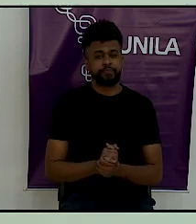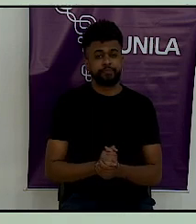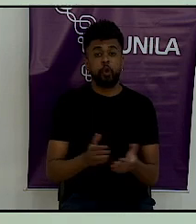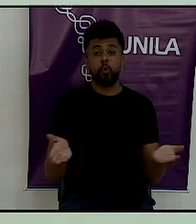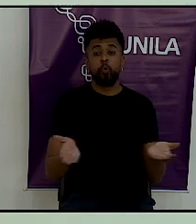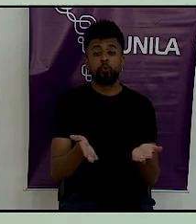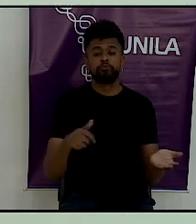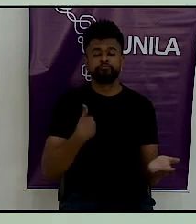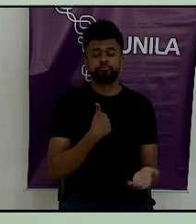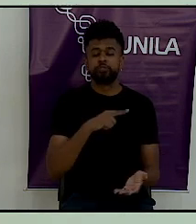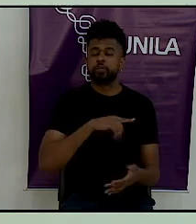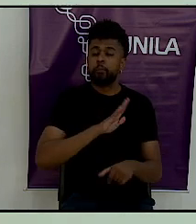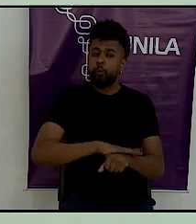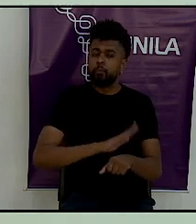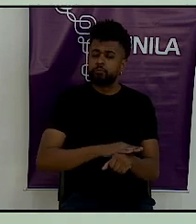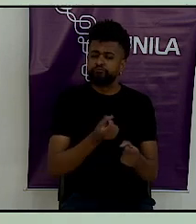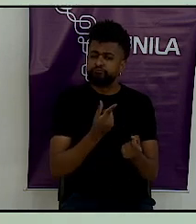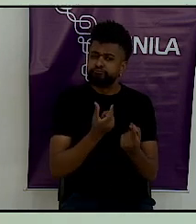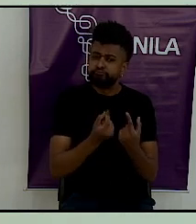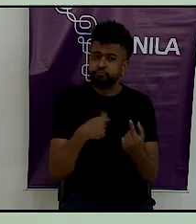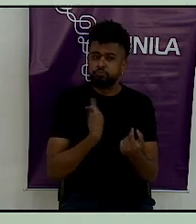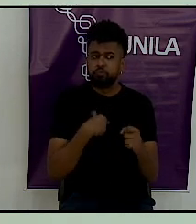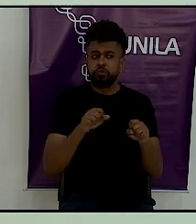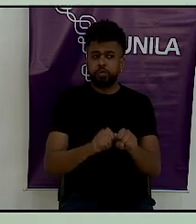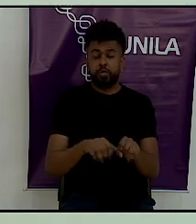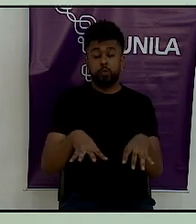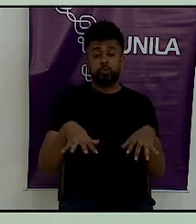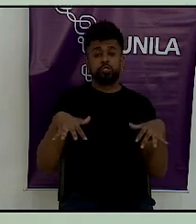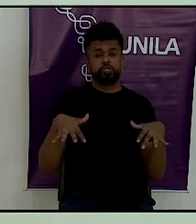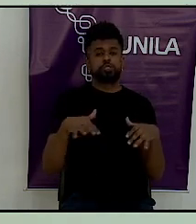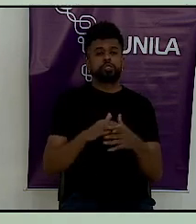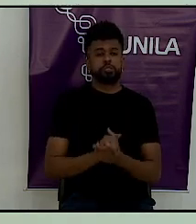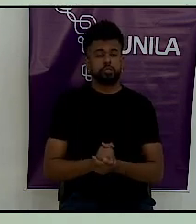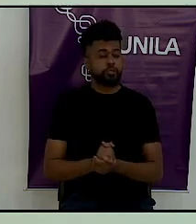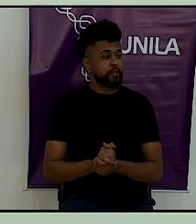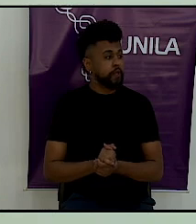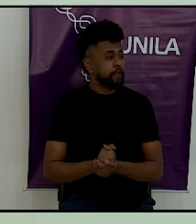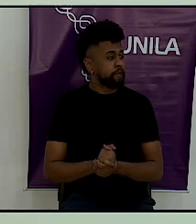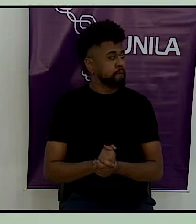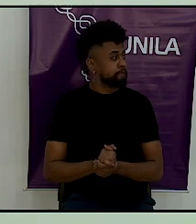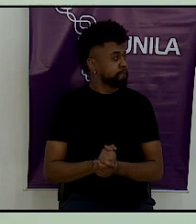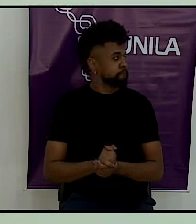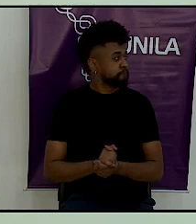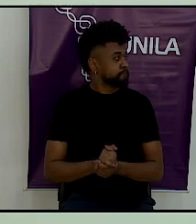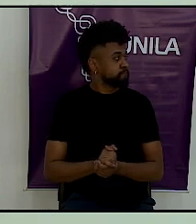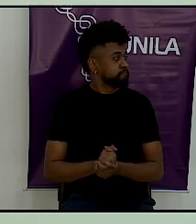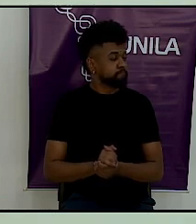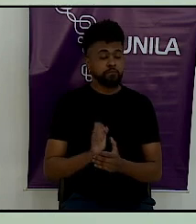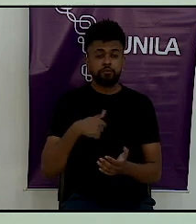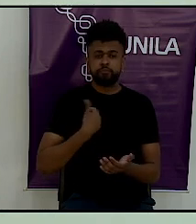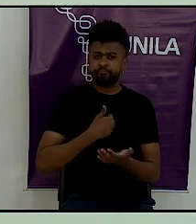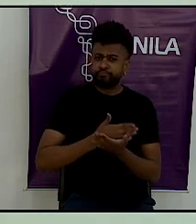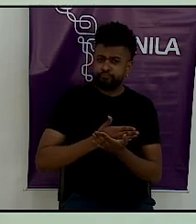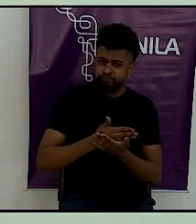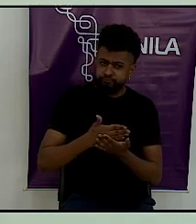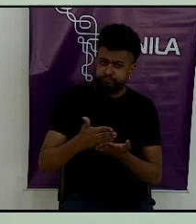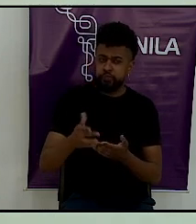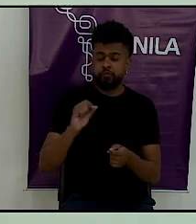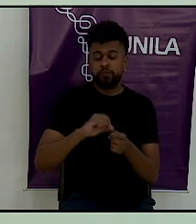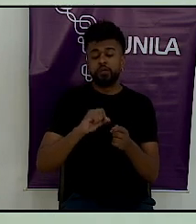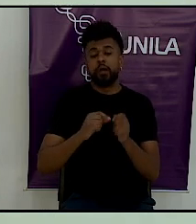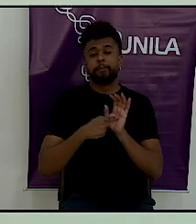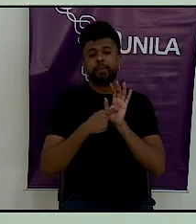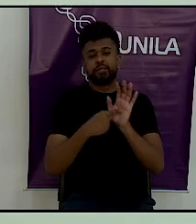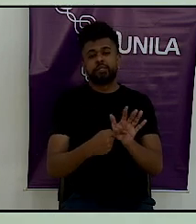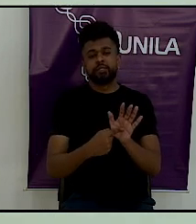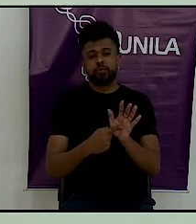Hoje nós vamos ter, então, alguns momentos na nossa audiência aqui. Deixa eu já passar. Nós, inicialmente, então, vamos fazer uma